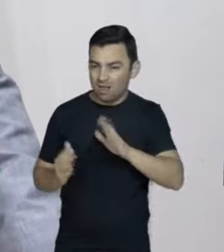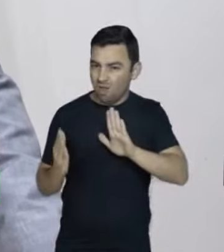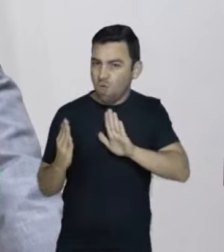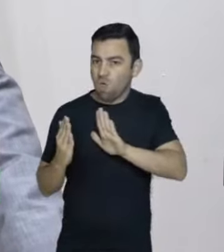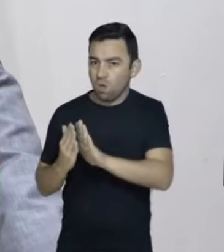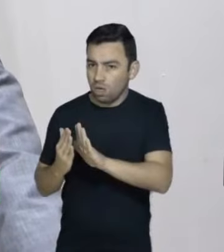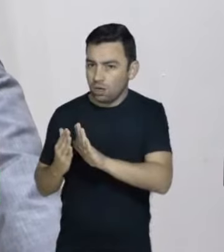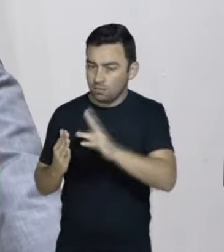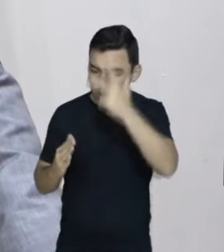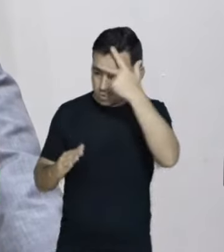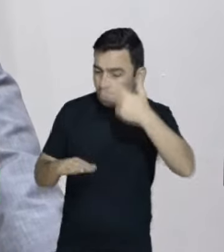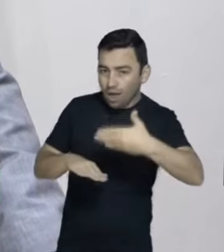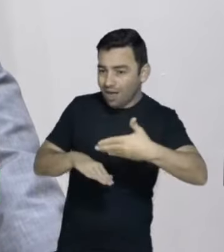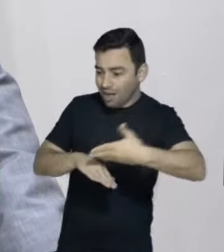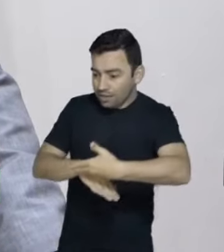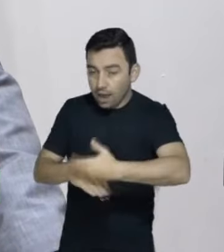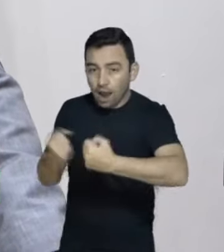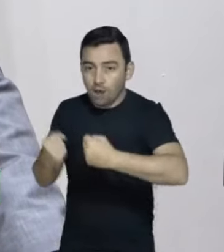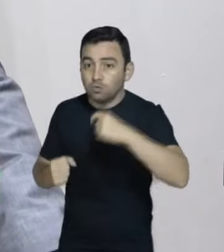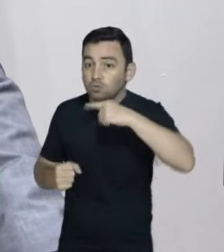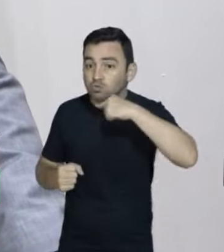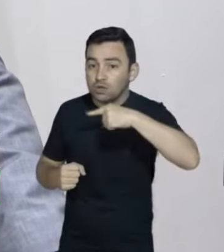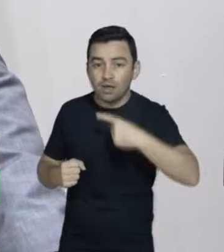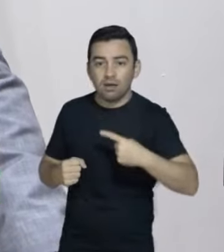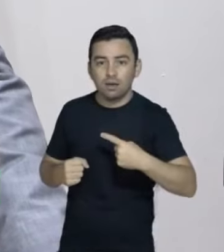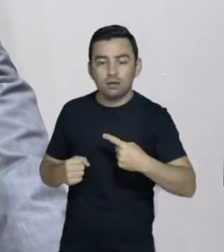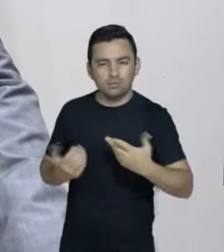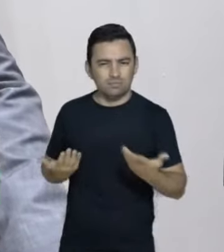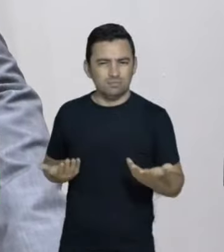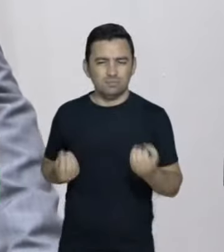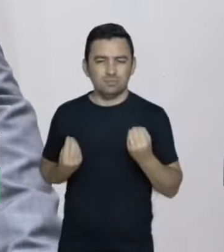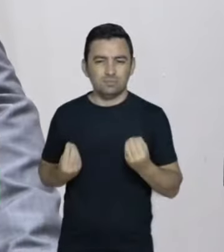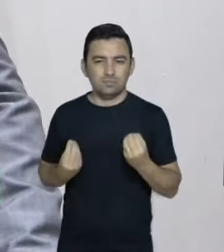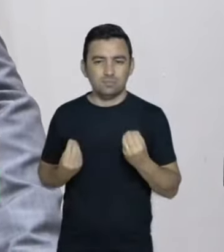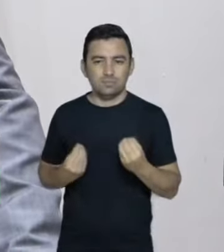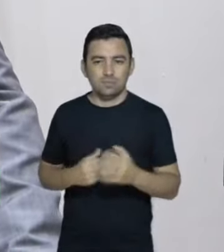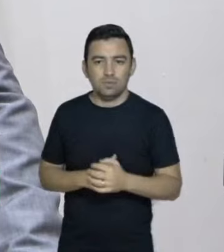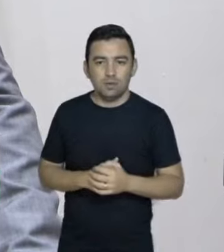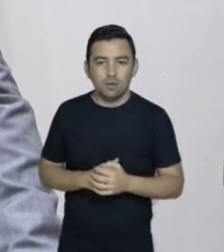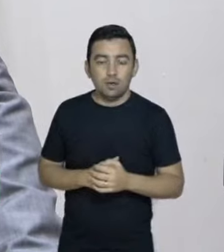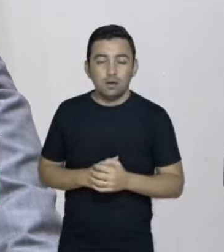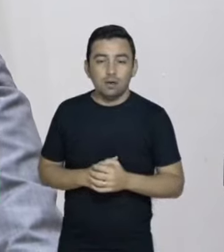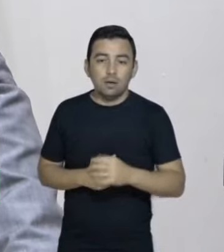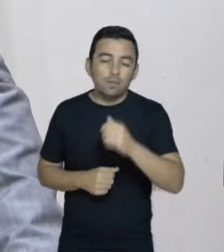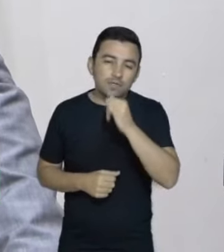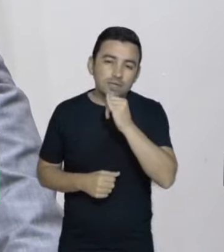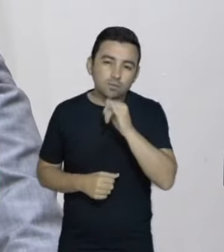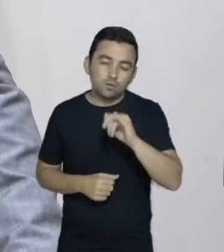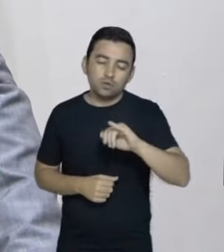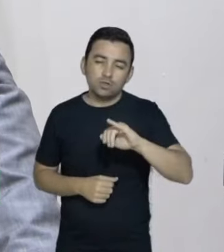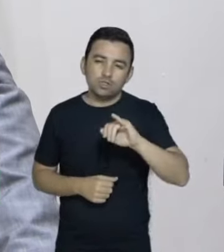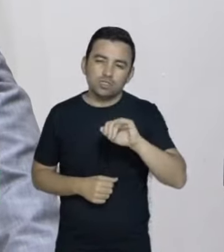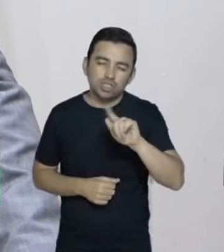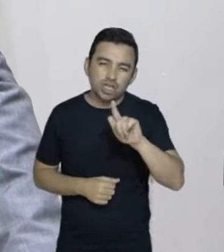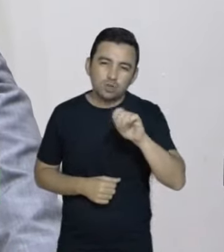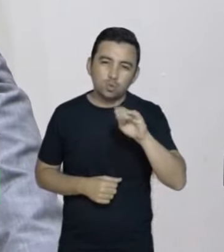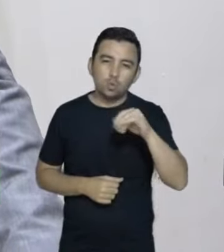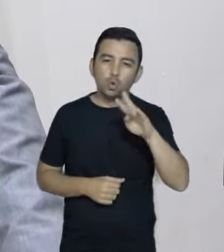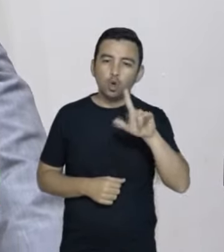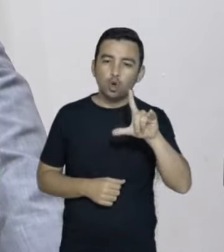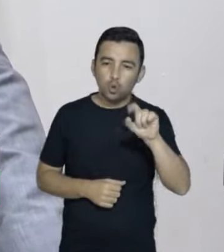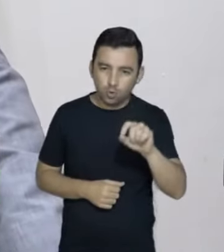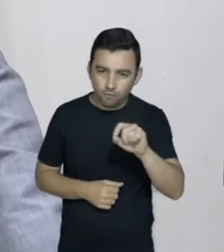carro. É isso que está acontecendo. Para ali no final da Getúlio Vargas, em frente ao Big Sul ali, né?